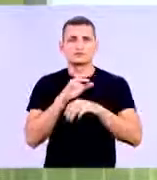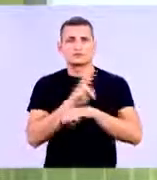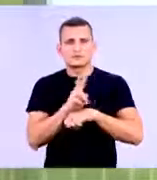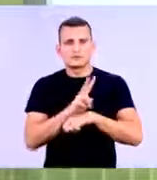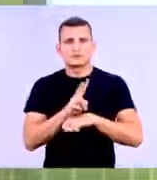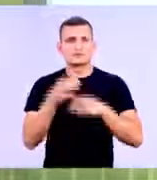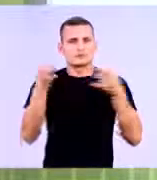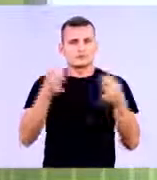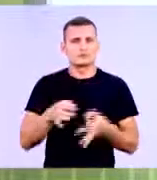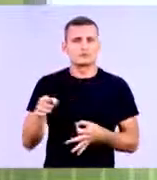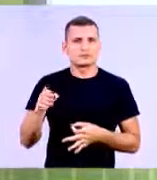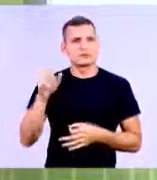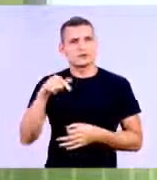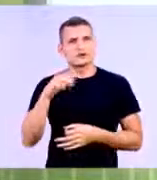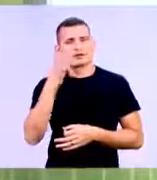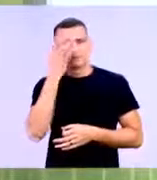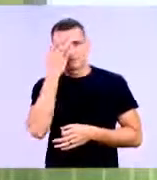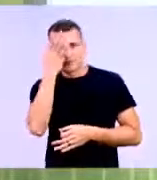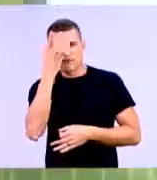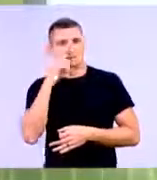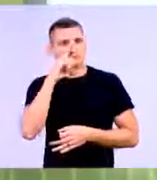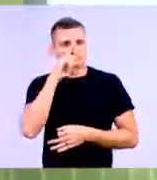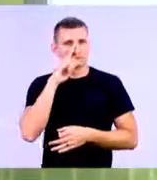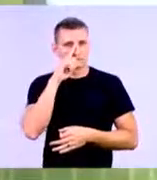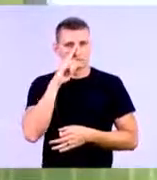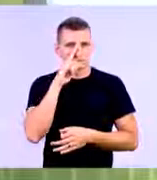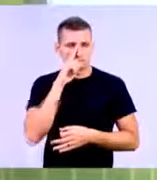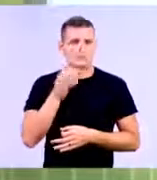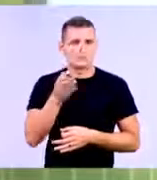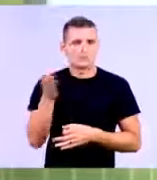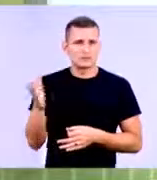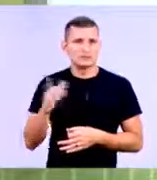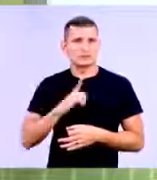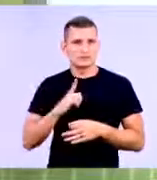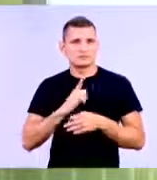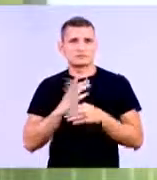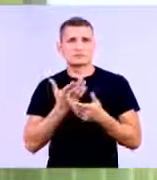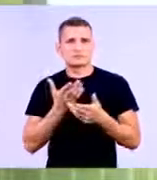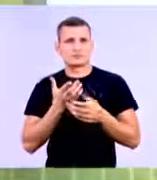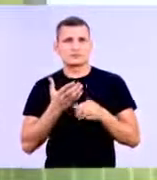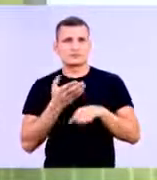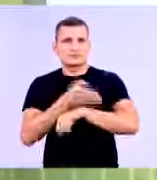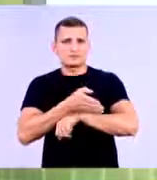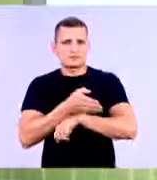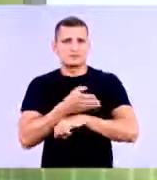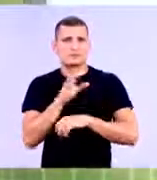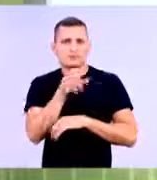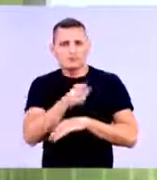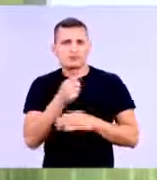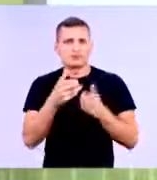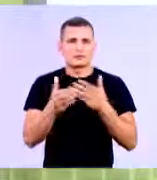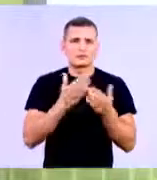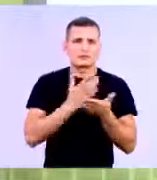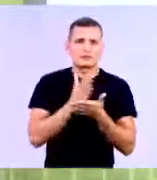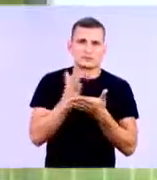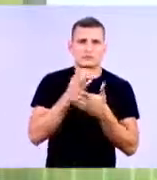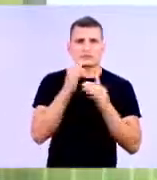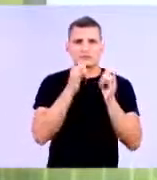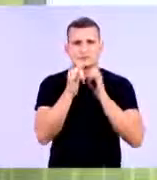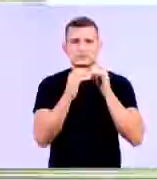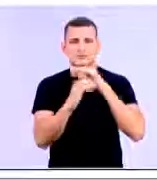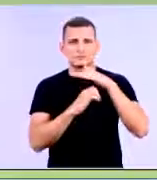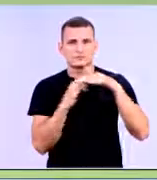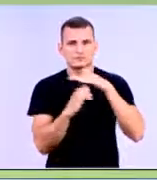certeza ali é um alvo fácil para que eles tentem invadir e pegar algum tipo de informação na empresa,